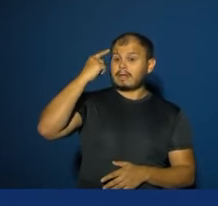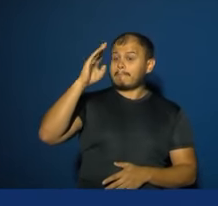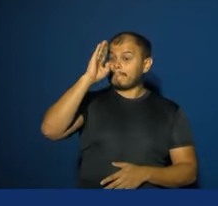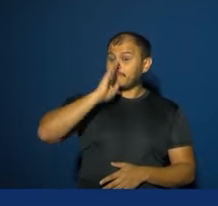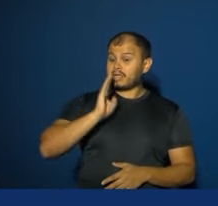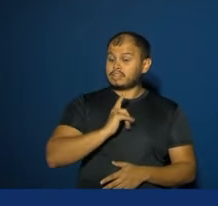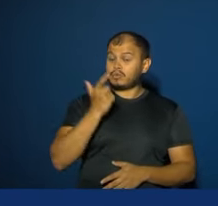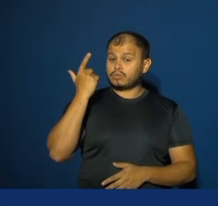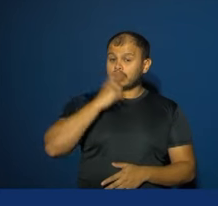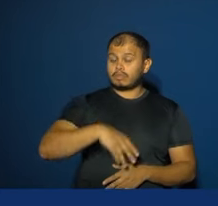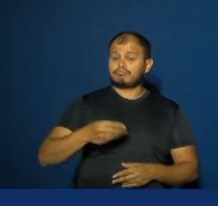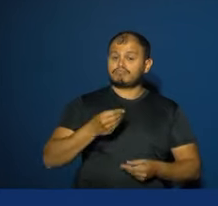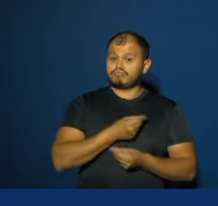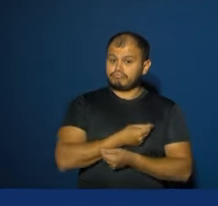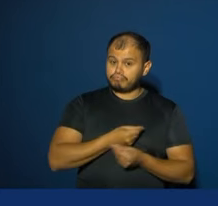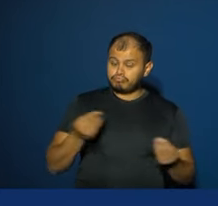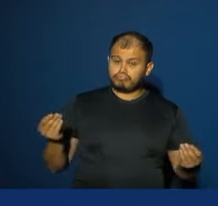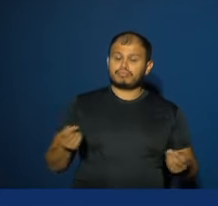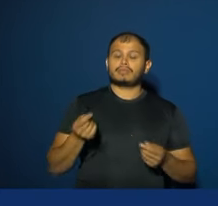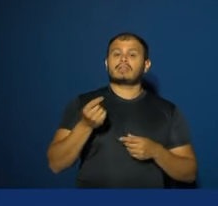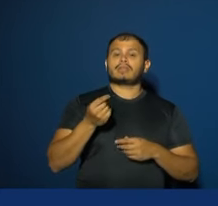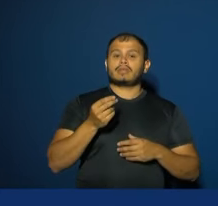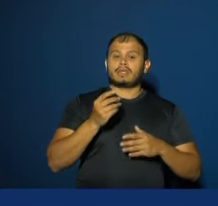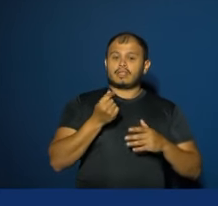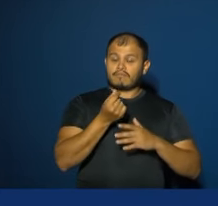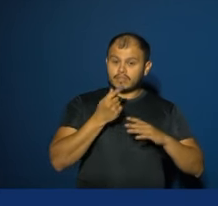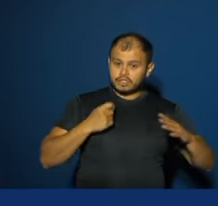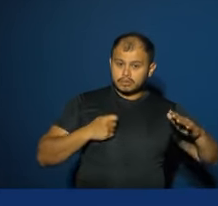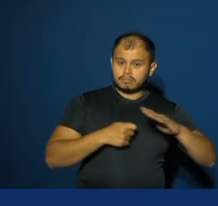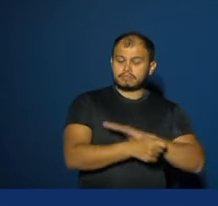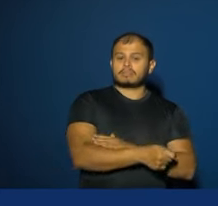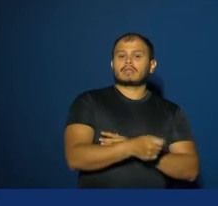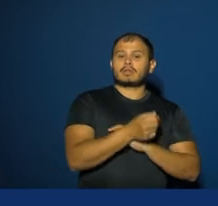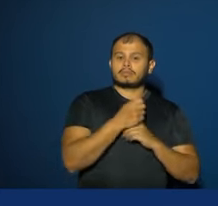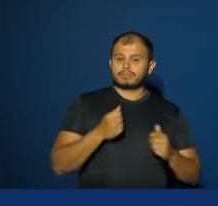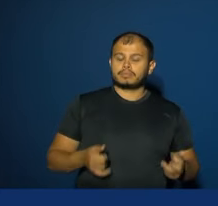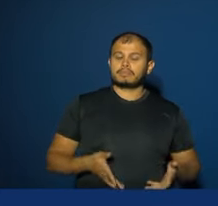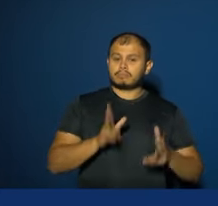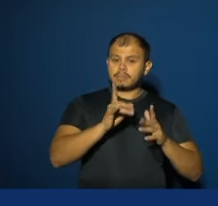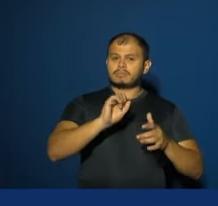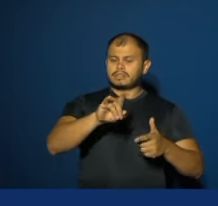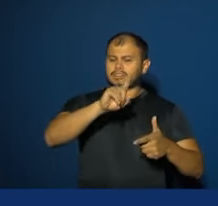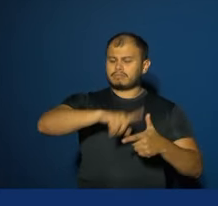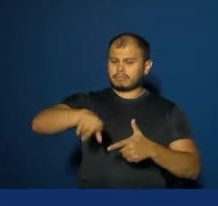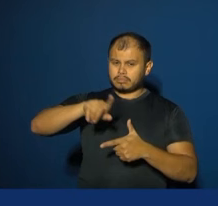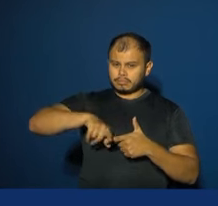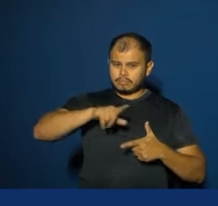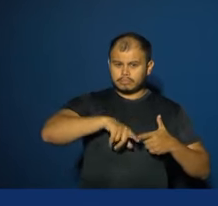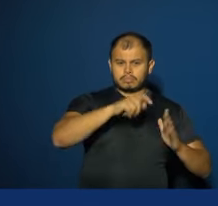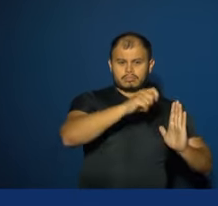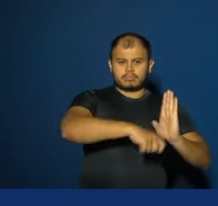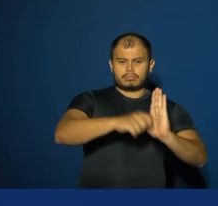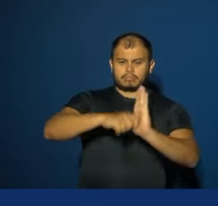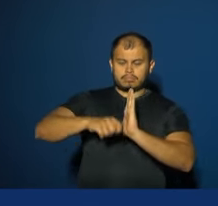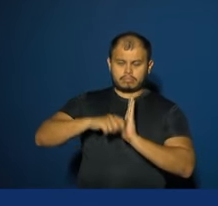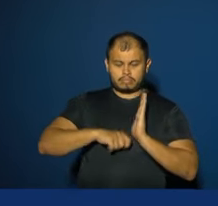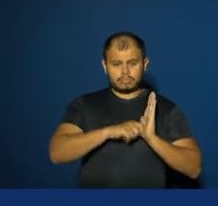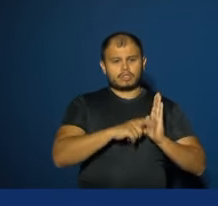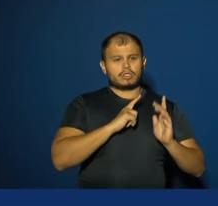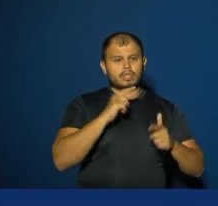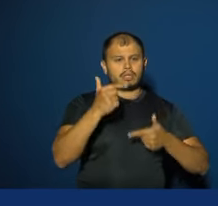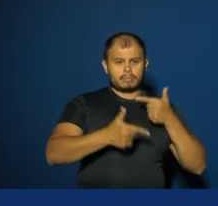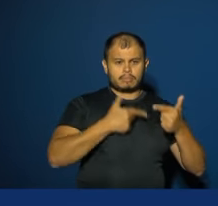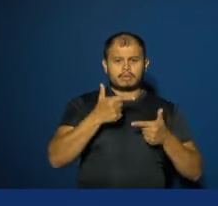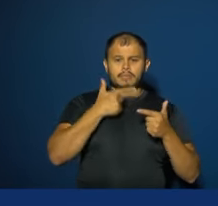eh investimentos rentáveis mesmo em meio a algumas dificuldades específicas de alguns contratos e nós estamos trabalhando para